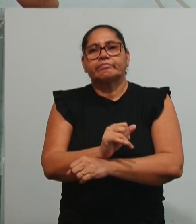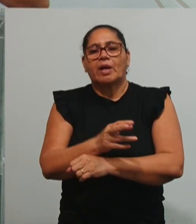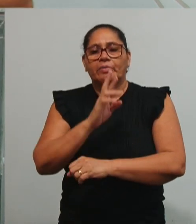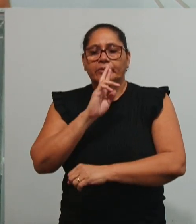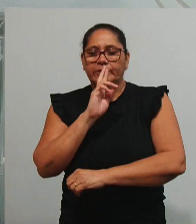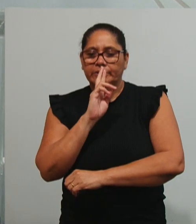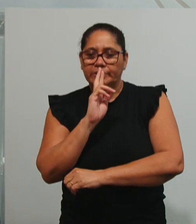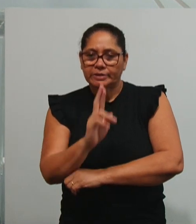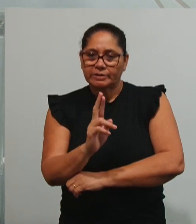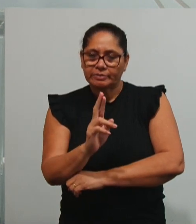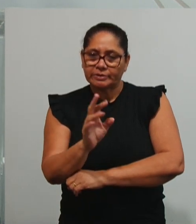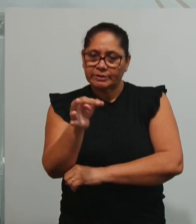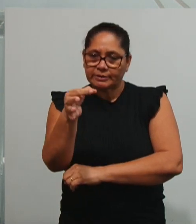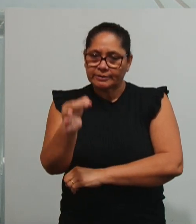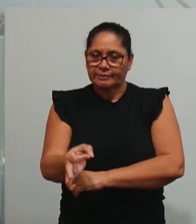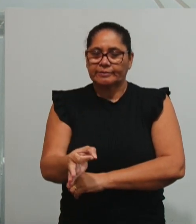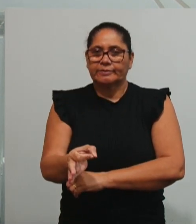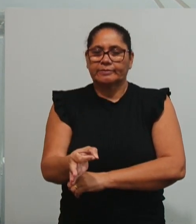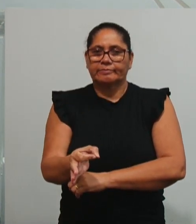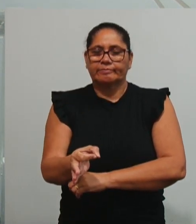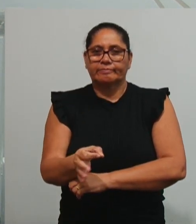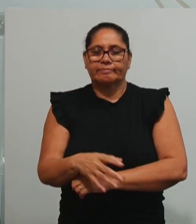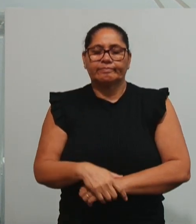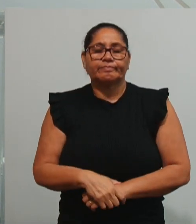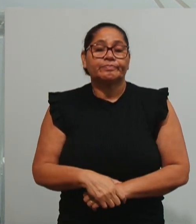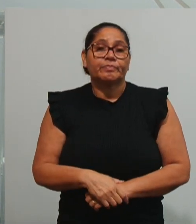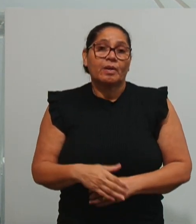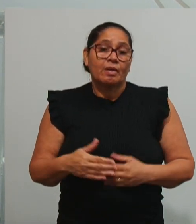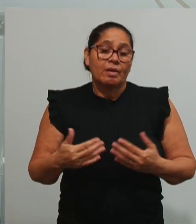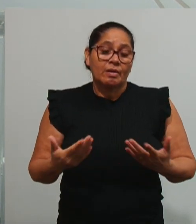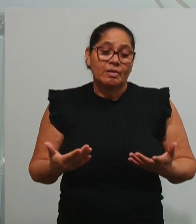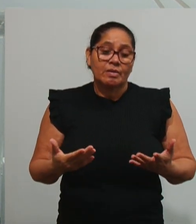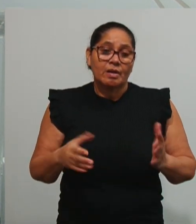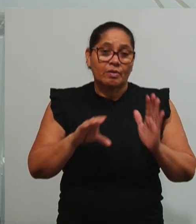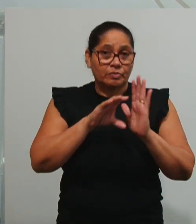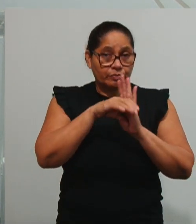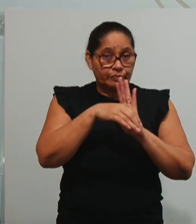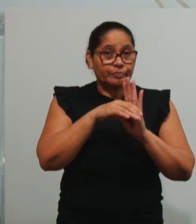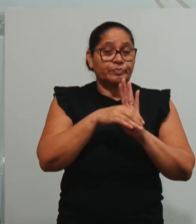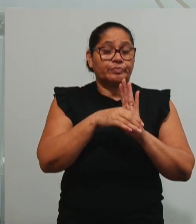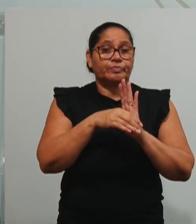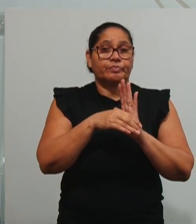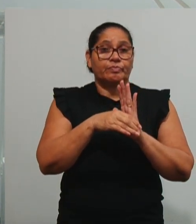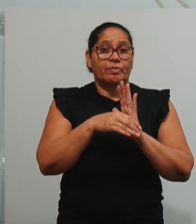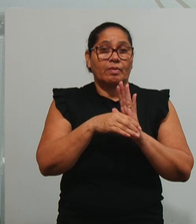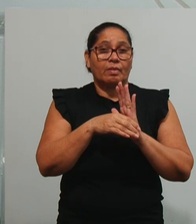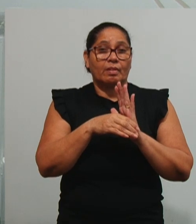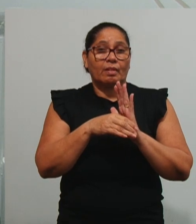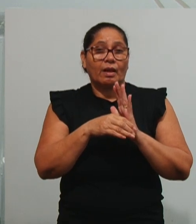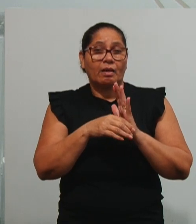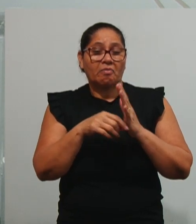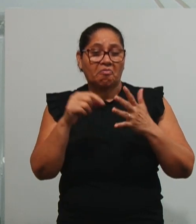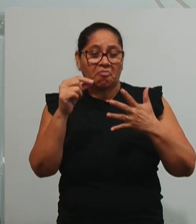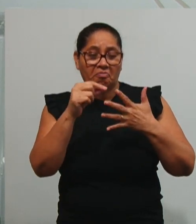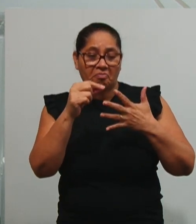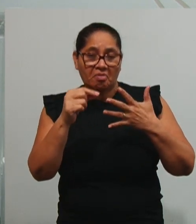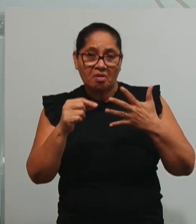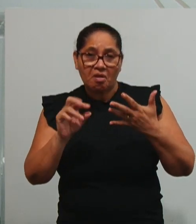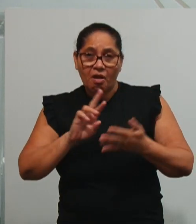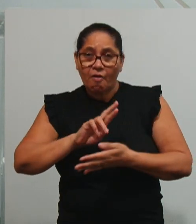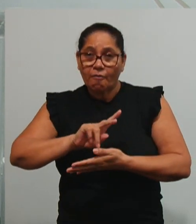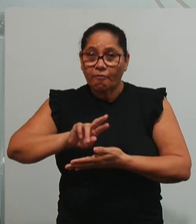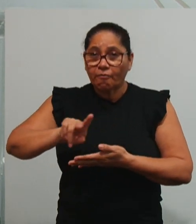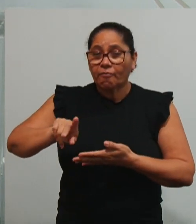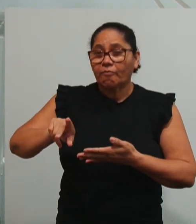resultado articulado, certo? Então, esse conceito, ele tem uma ênfase na